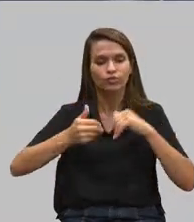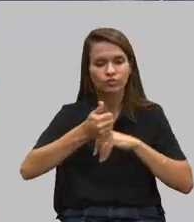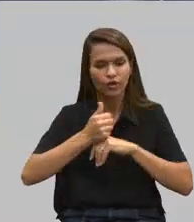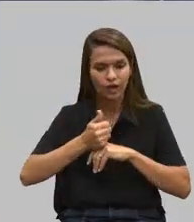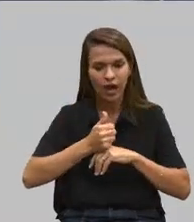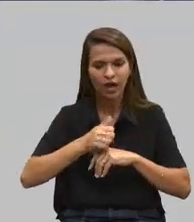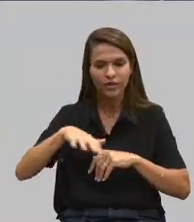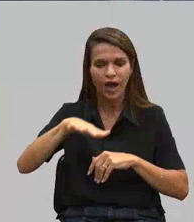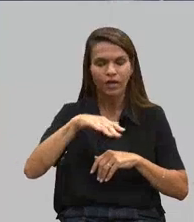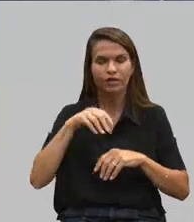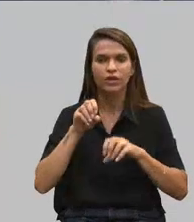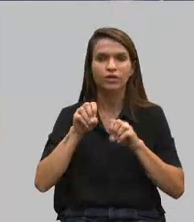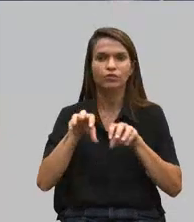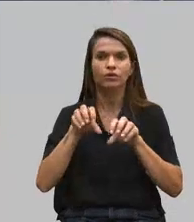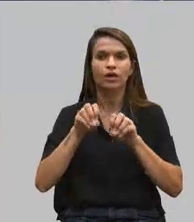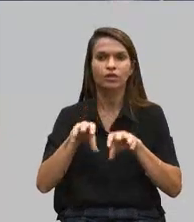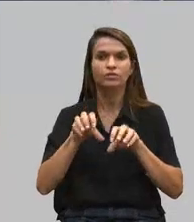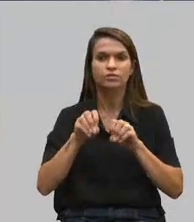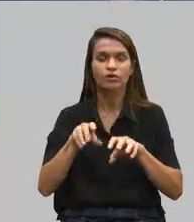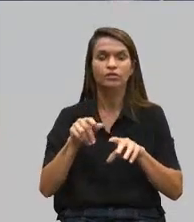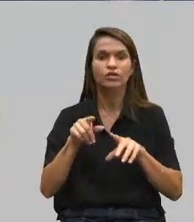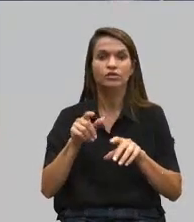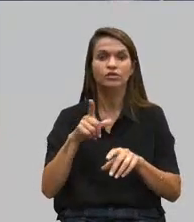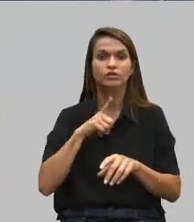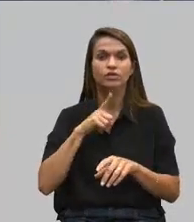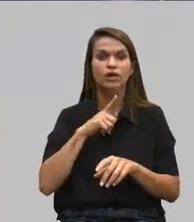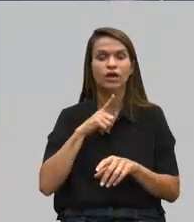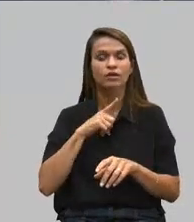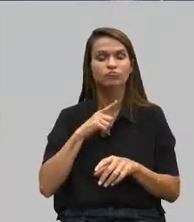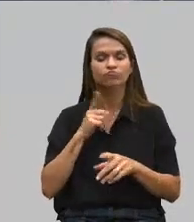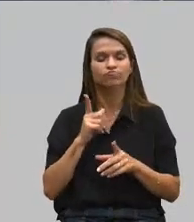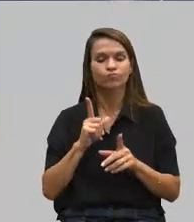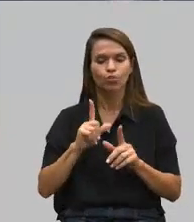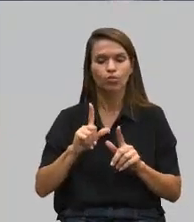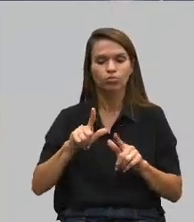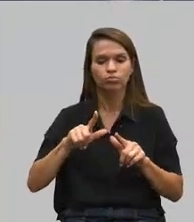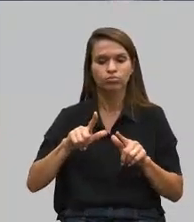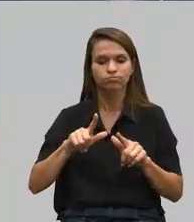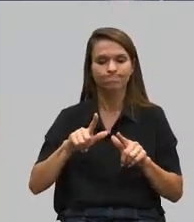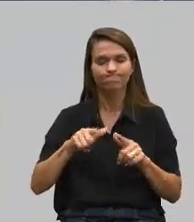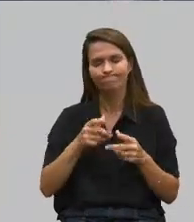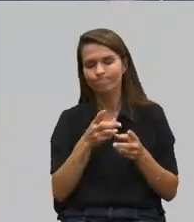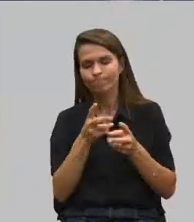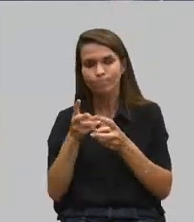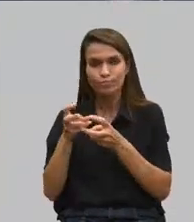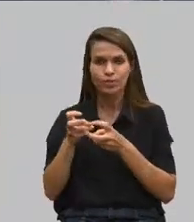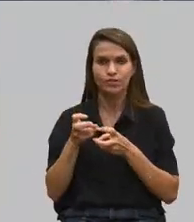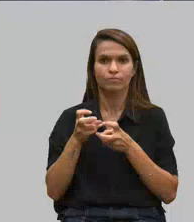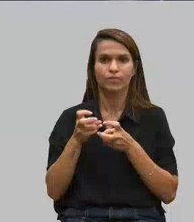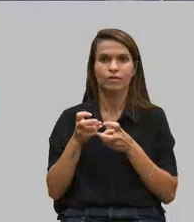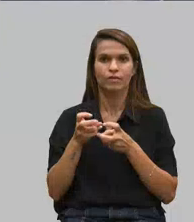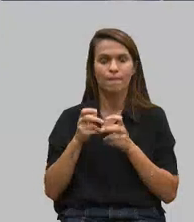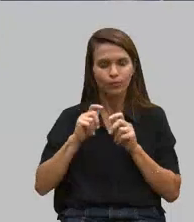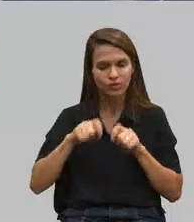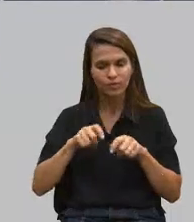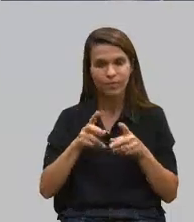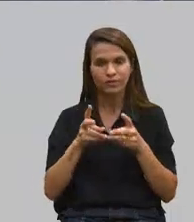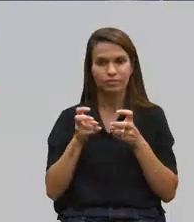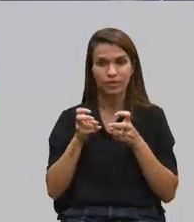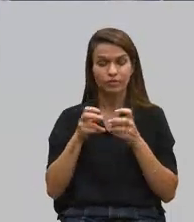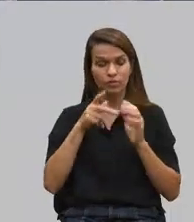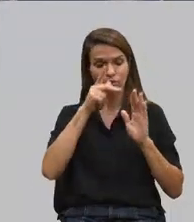para que eles tenham realmente essa condição de detecção e assim vai ser um